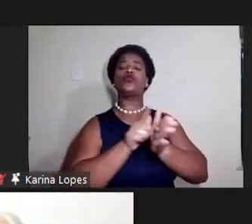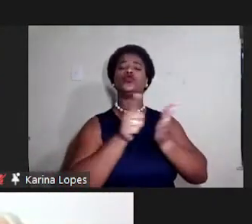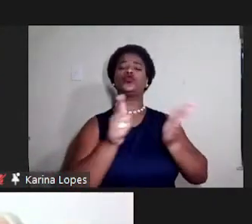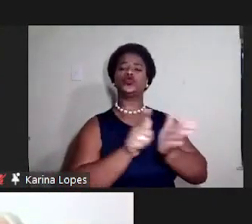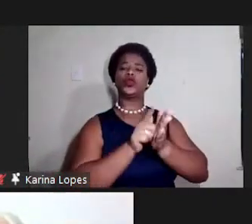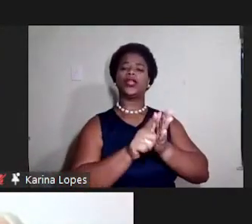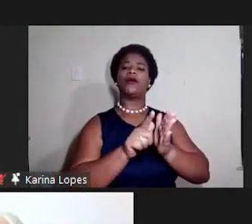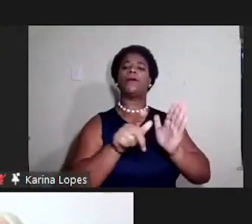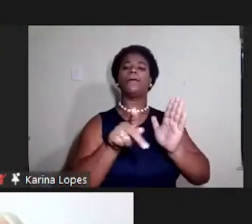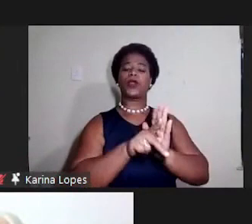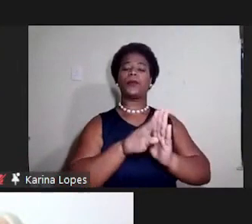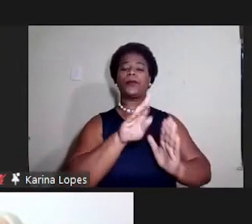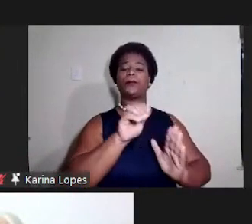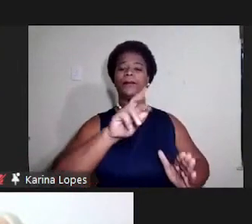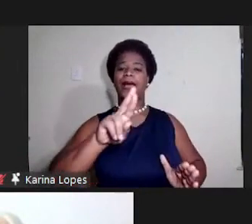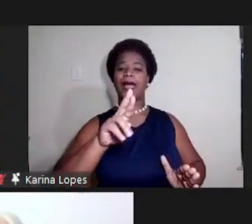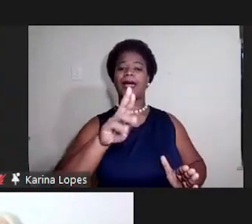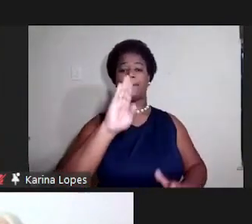Brasil.